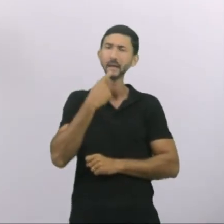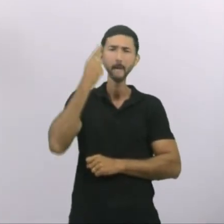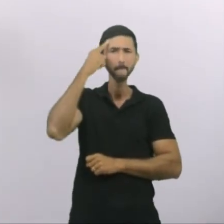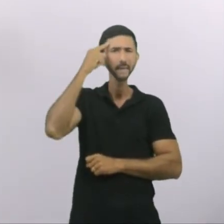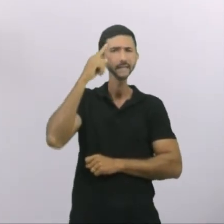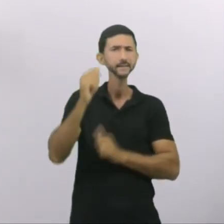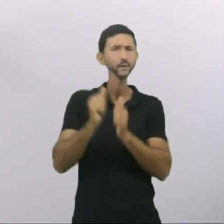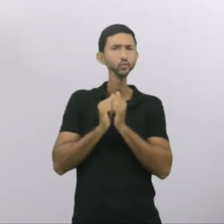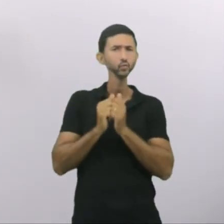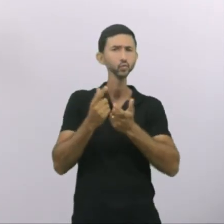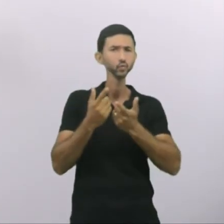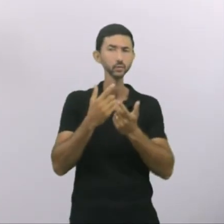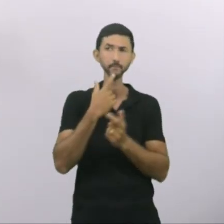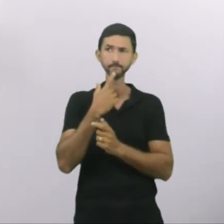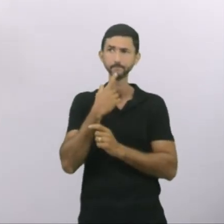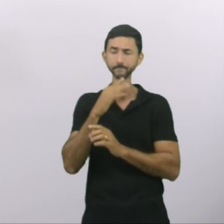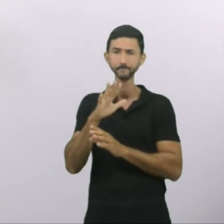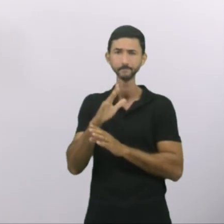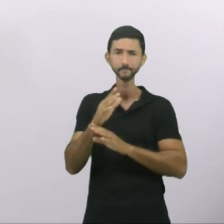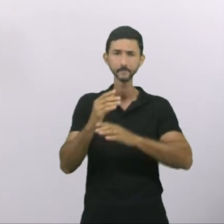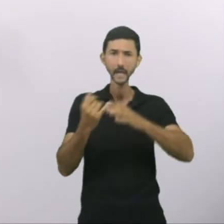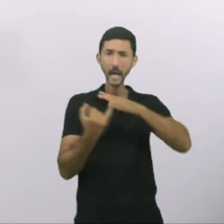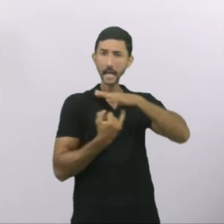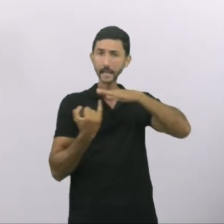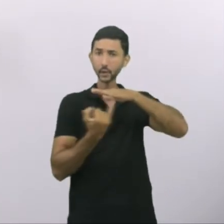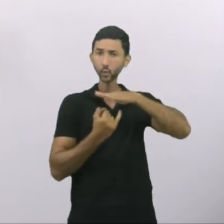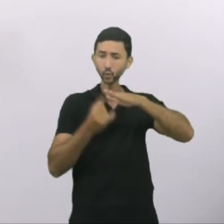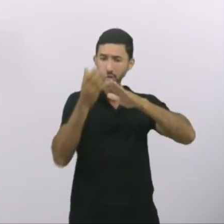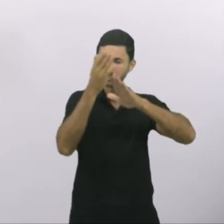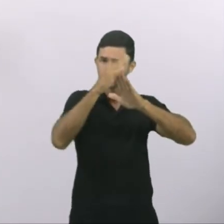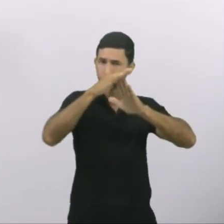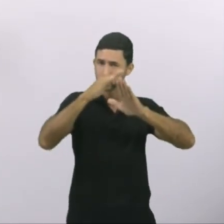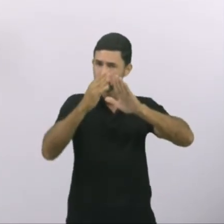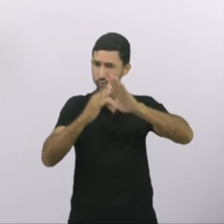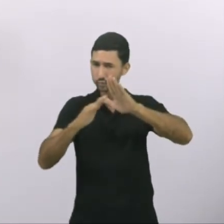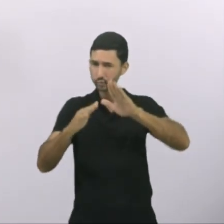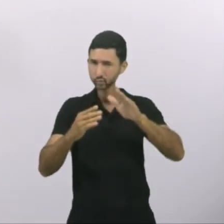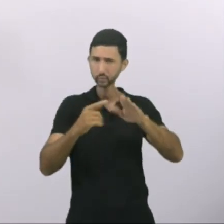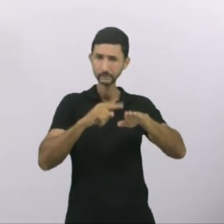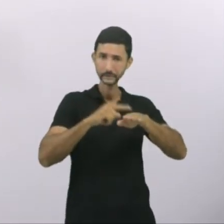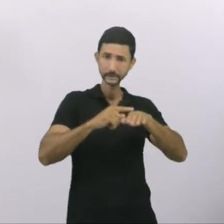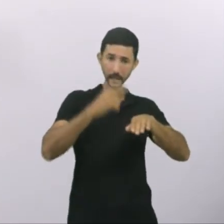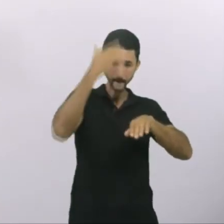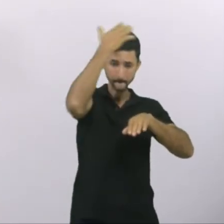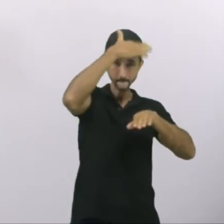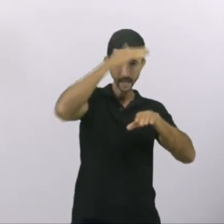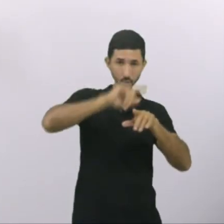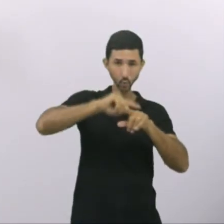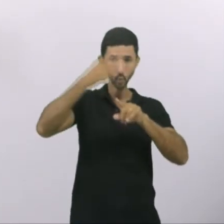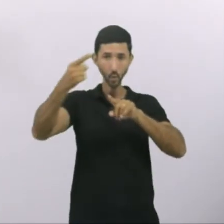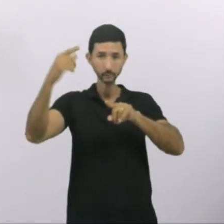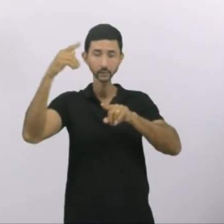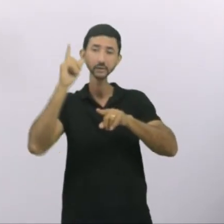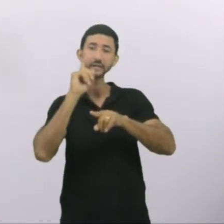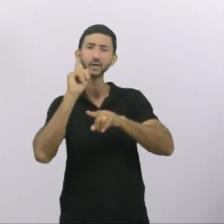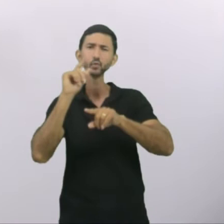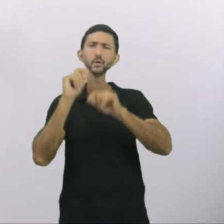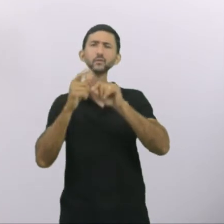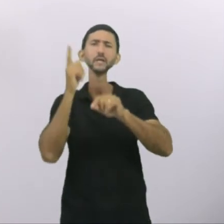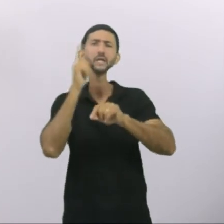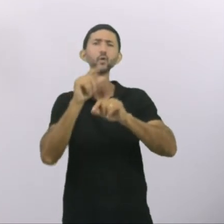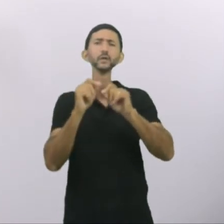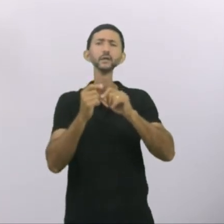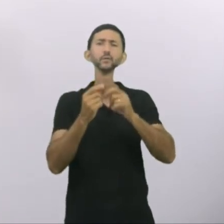comigo uma coisa. Essas indústrias que estão na fronteira do México com os Estados Unidos, elas ganharam